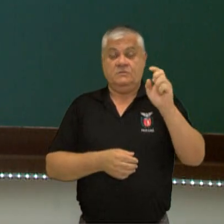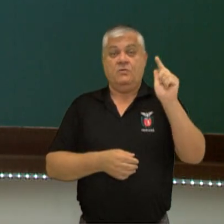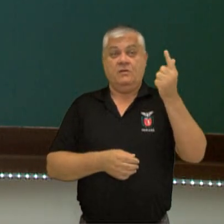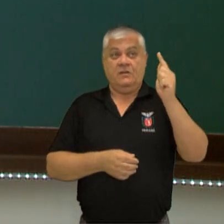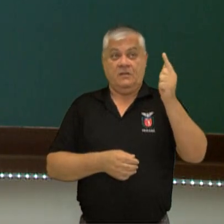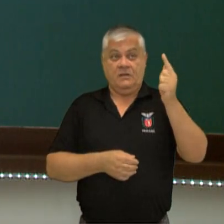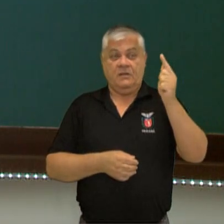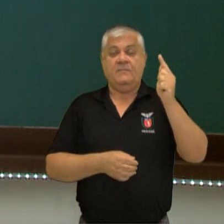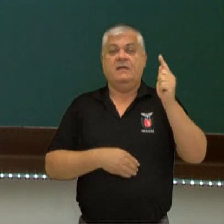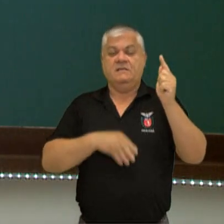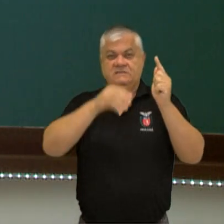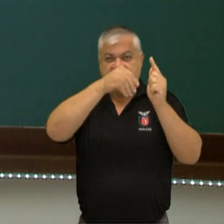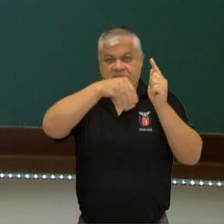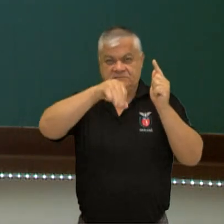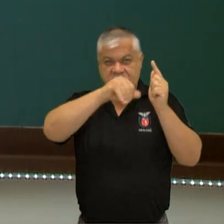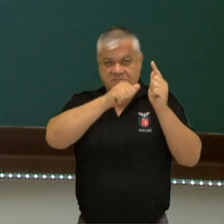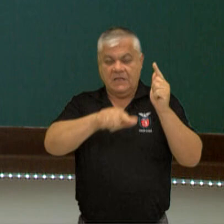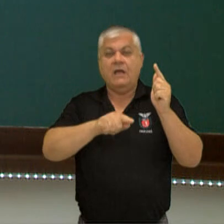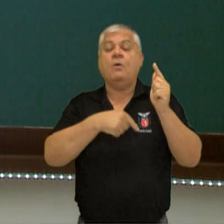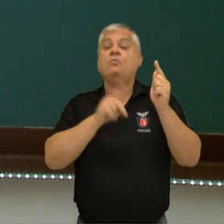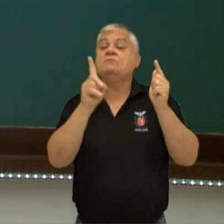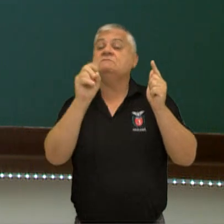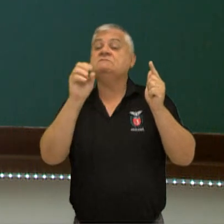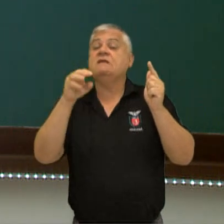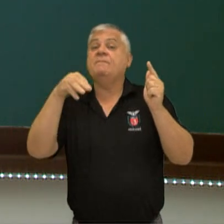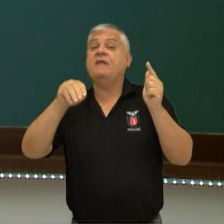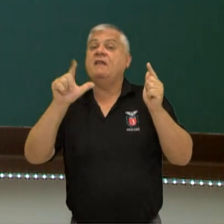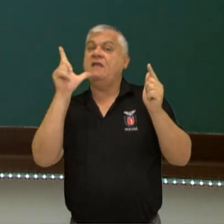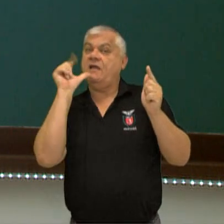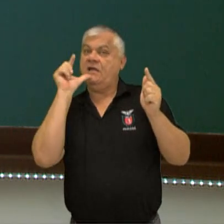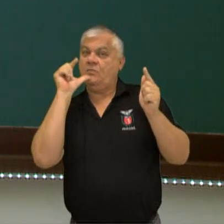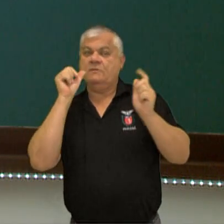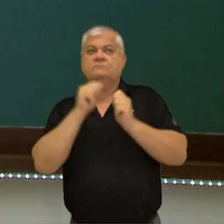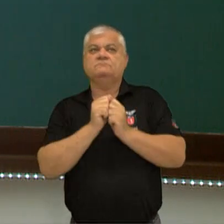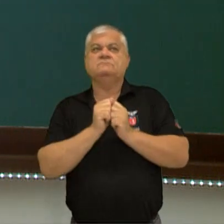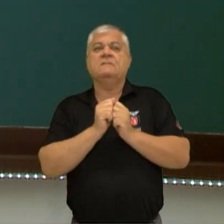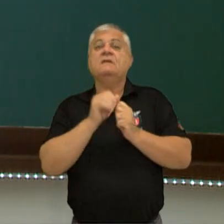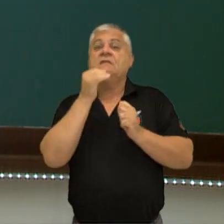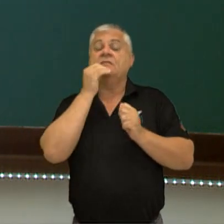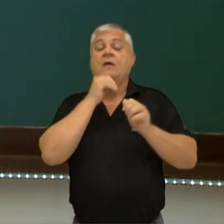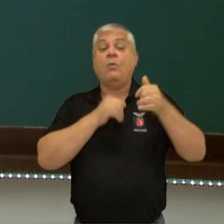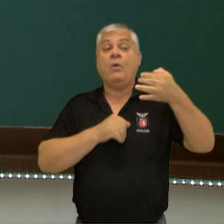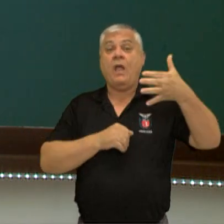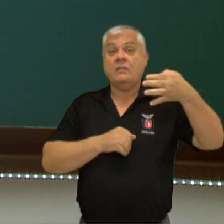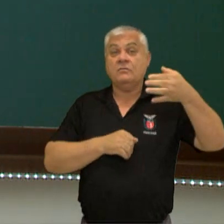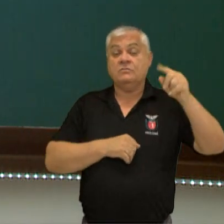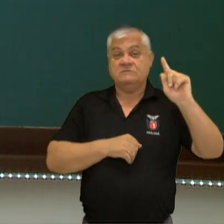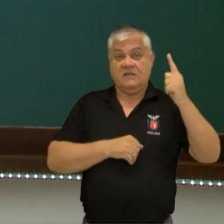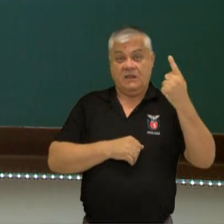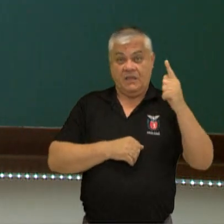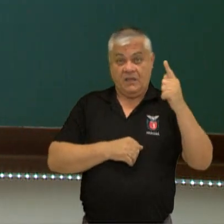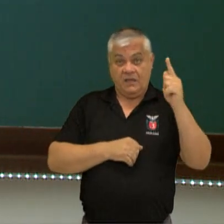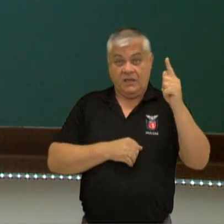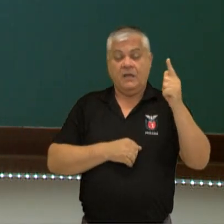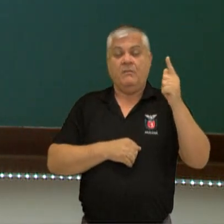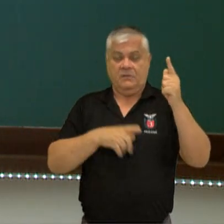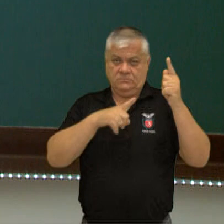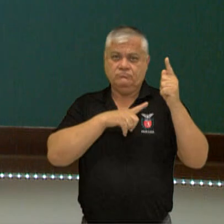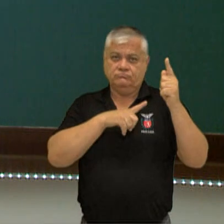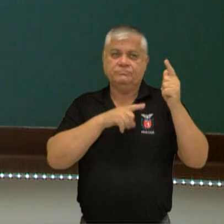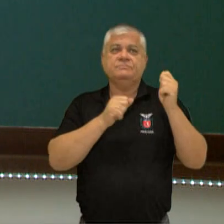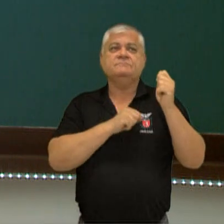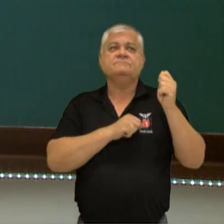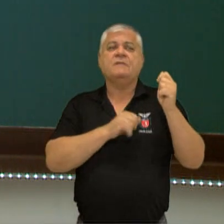35 gramas de sal estão para 100 ml de água. Ele me disse lá que usou 14 gramas, dentro do enunciado ele trouxe essa